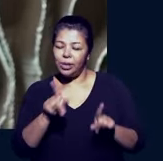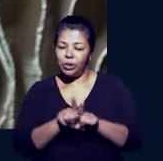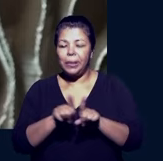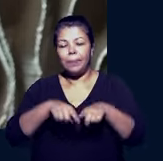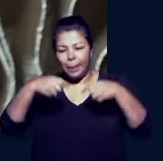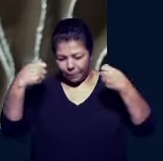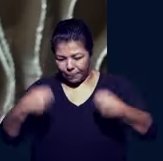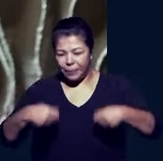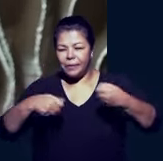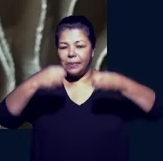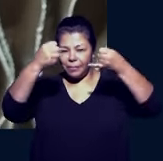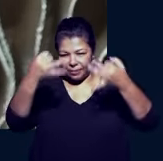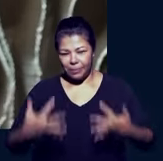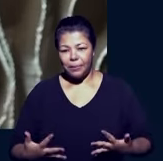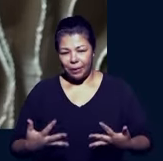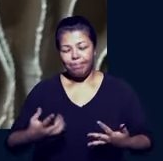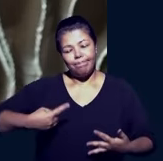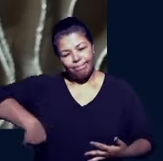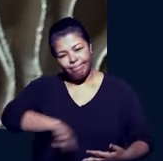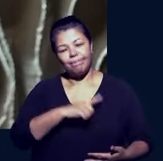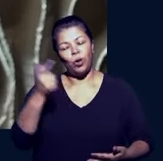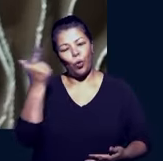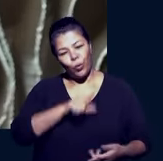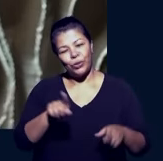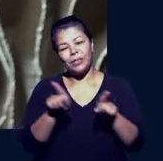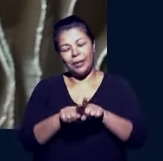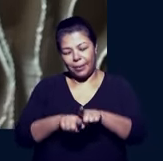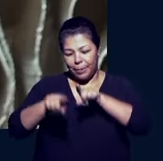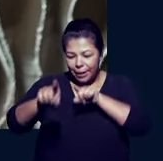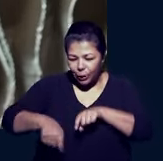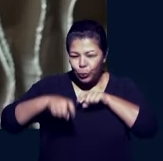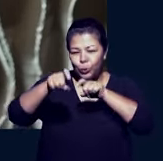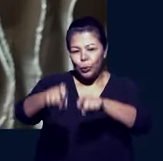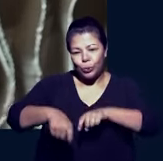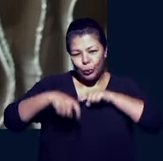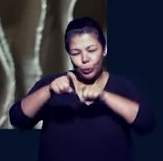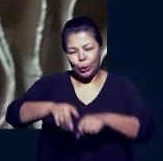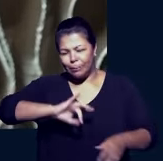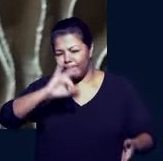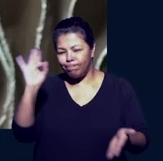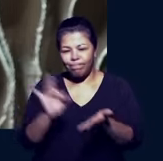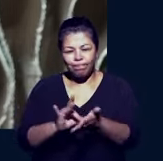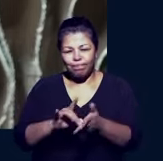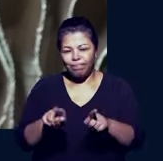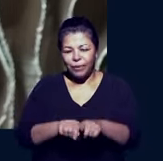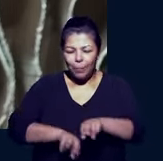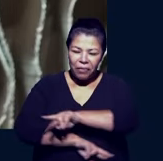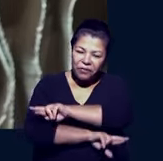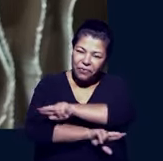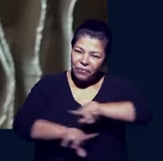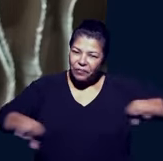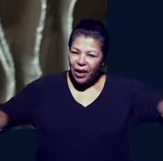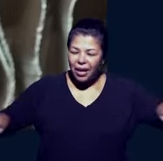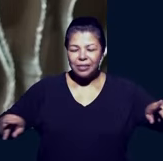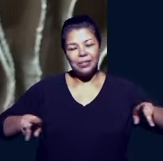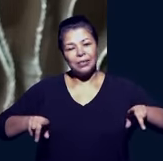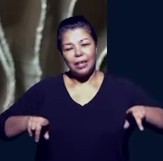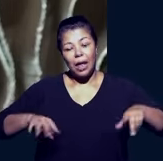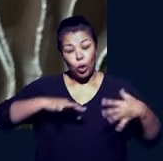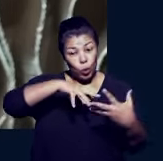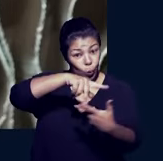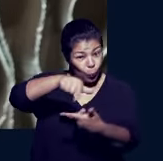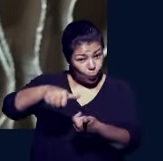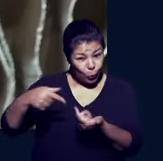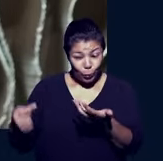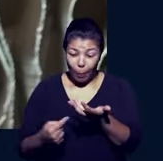tudo Consegue ter a agricultura mais eficiente em várias lavouras em várias culturas do mundo né